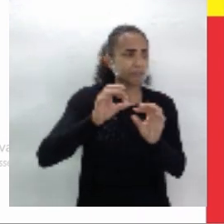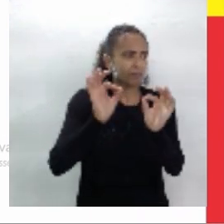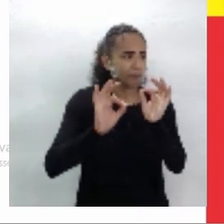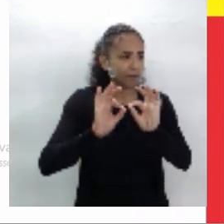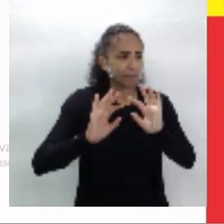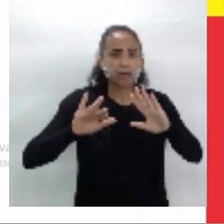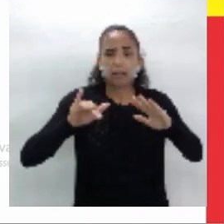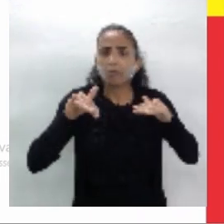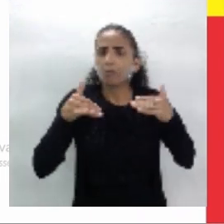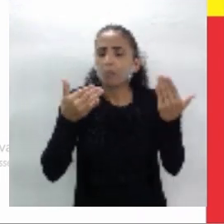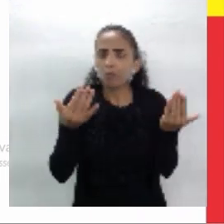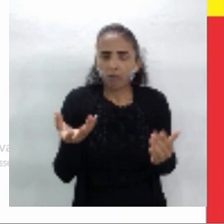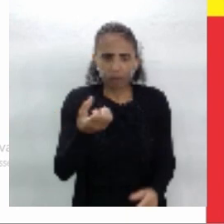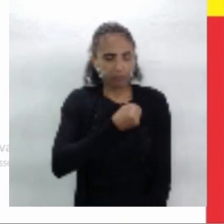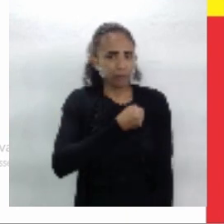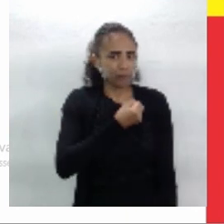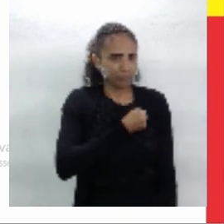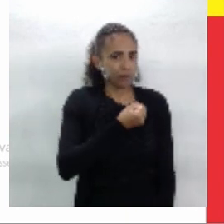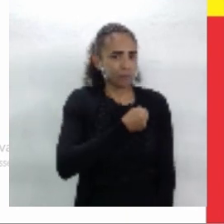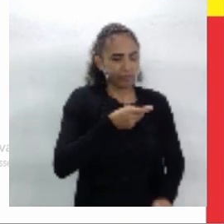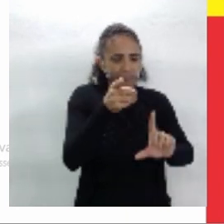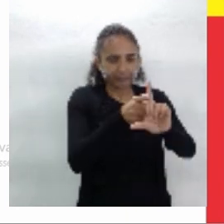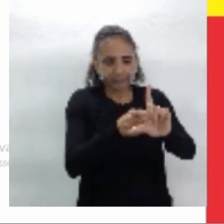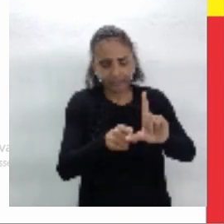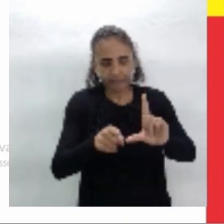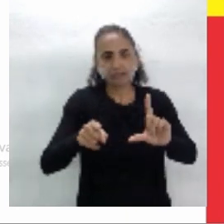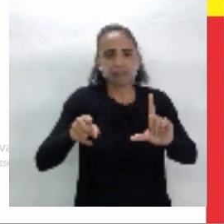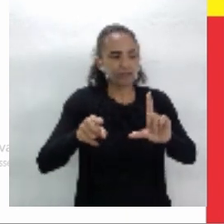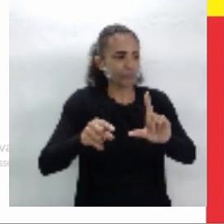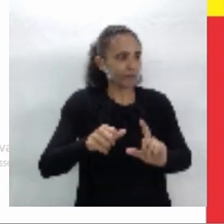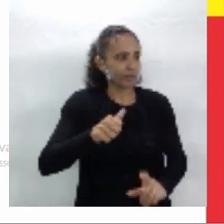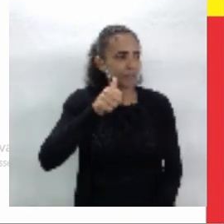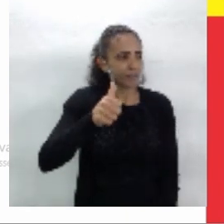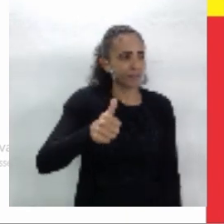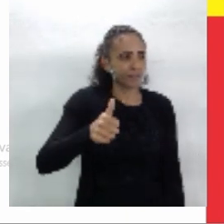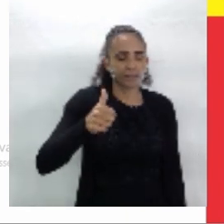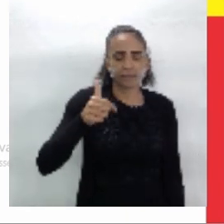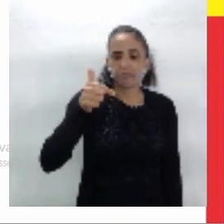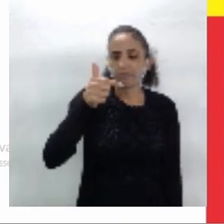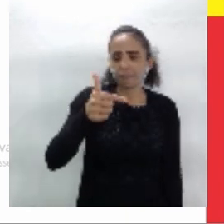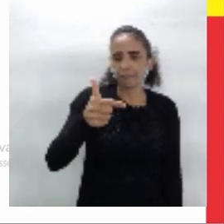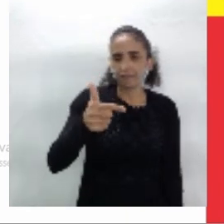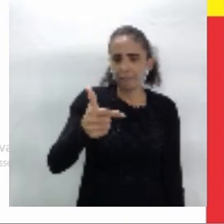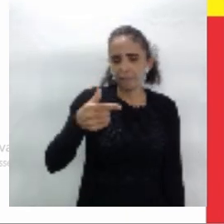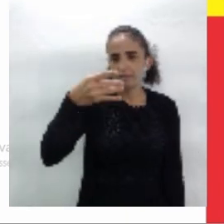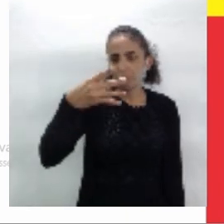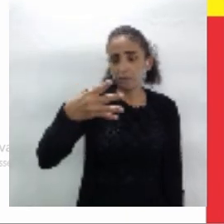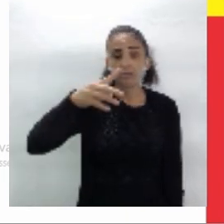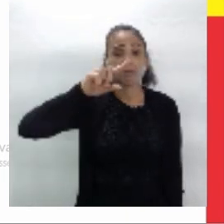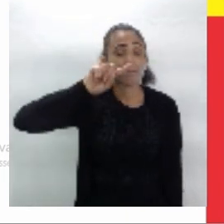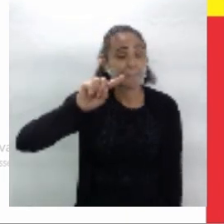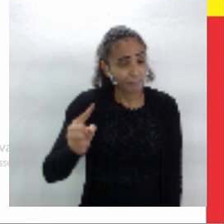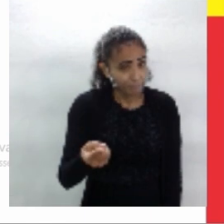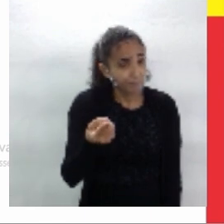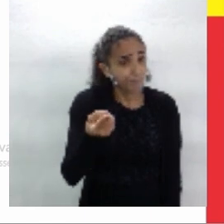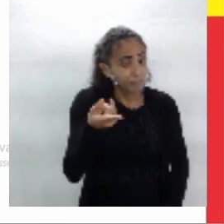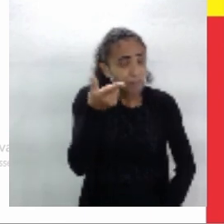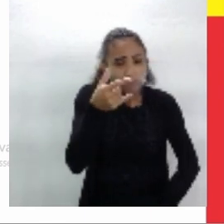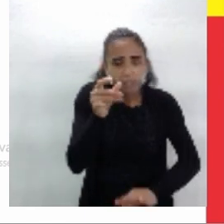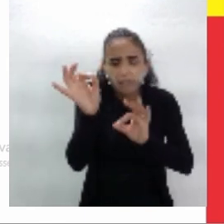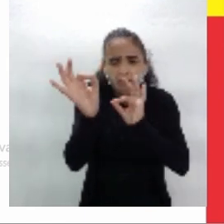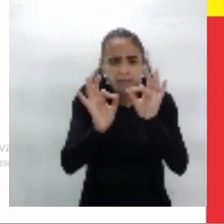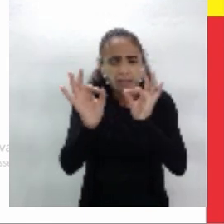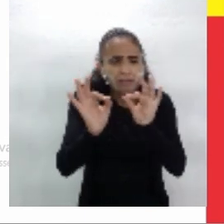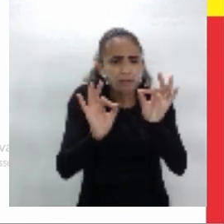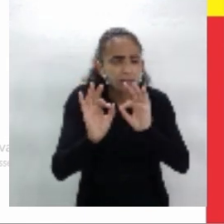qual é o número dado? 124.000. Então, veja aí, 124.000. E aí, em